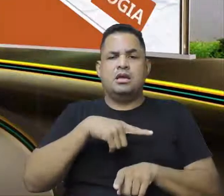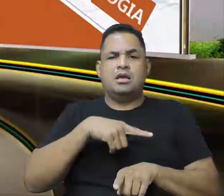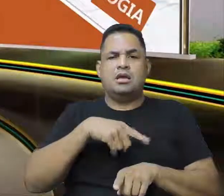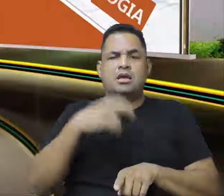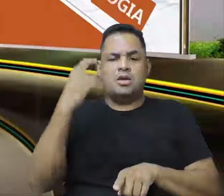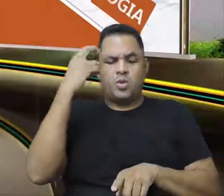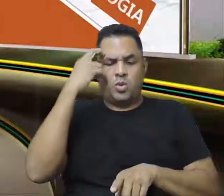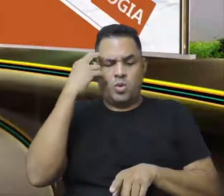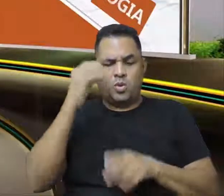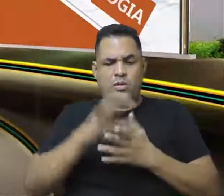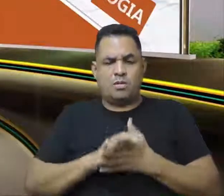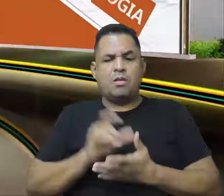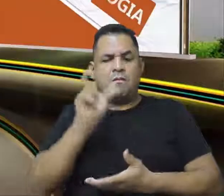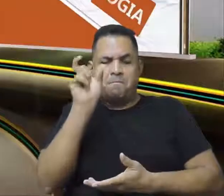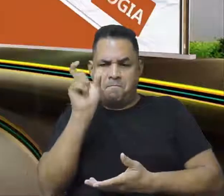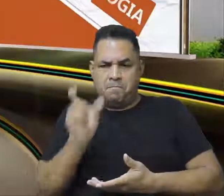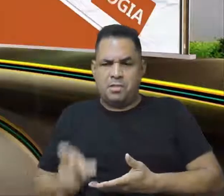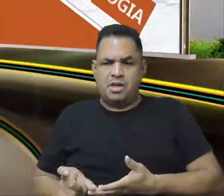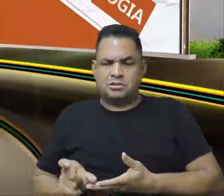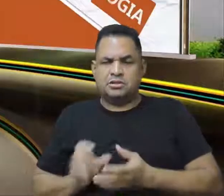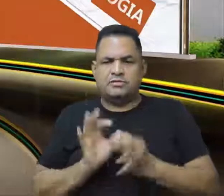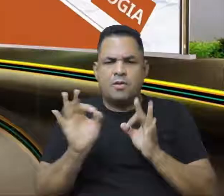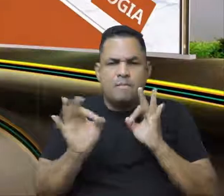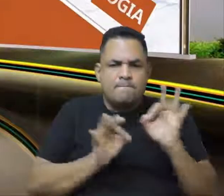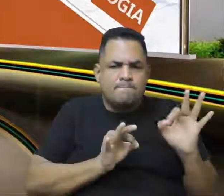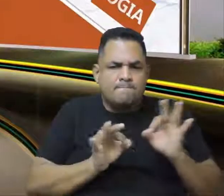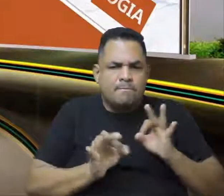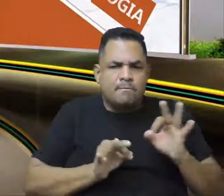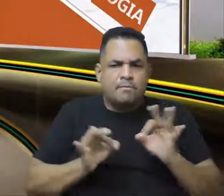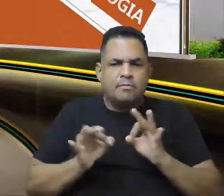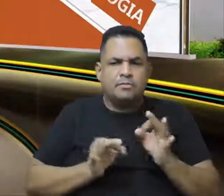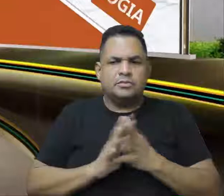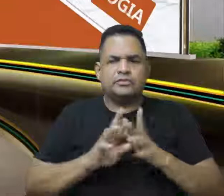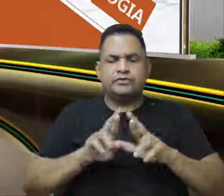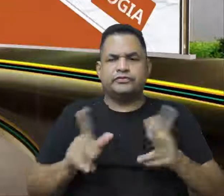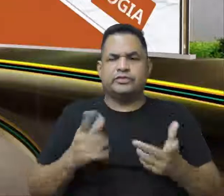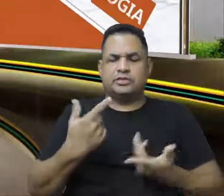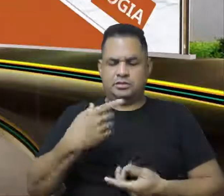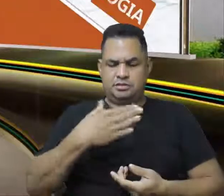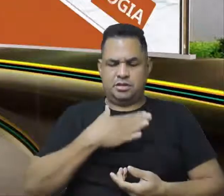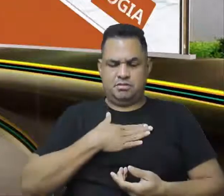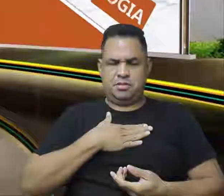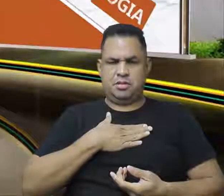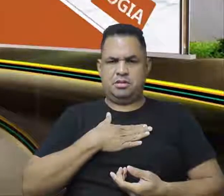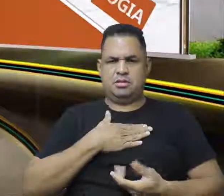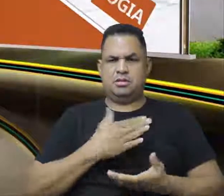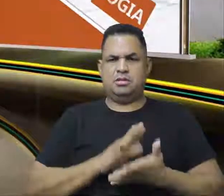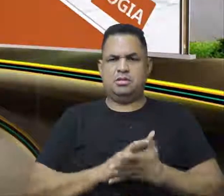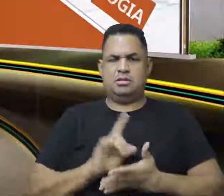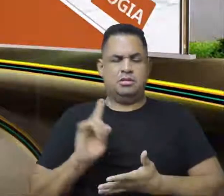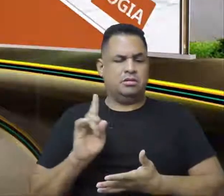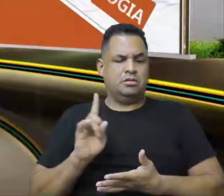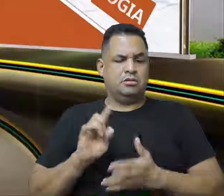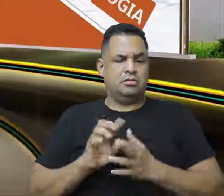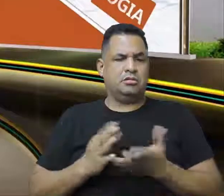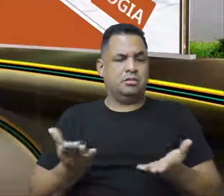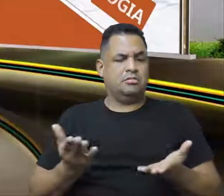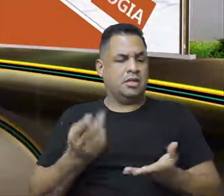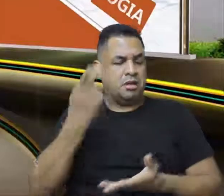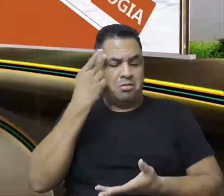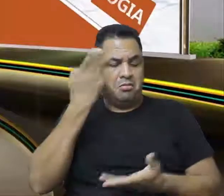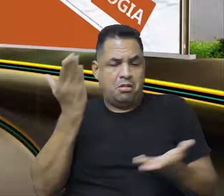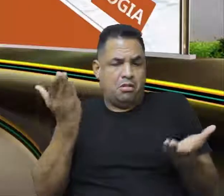a personalidade dele também foi moldada de modo diferente da minha, mas ele não deixa de ser um ser humano como